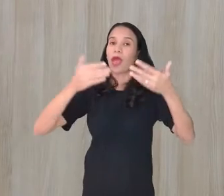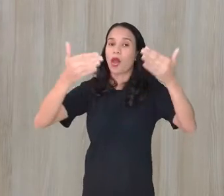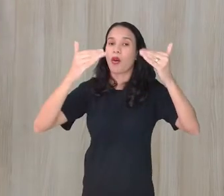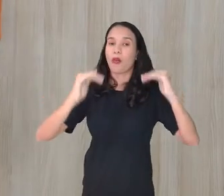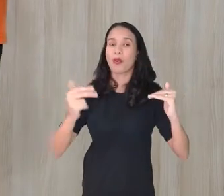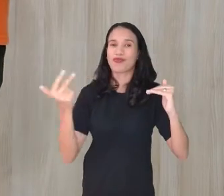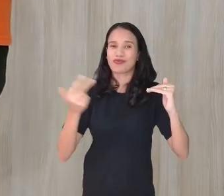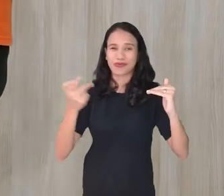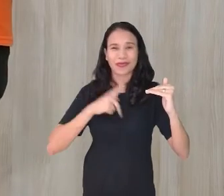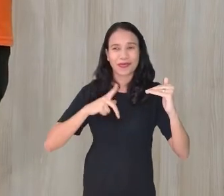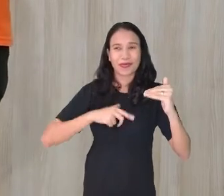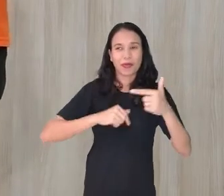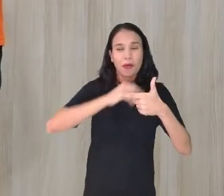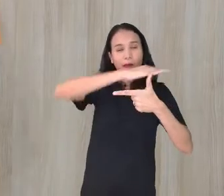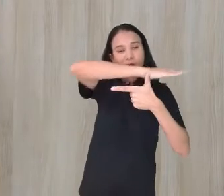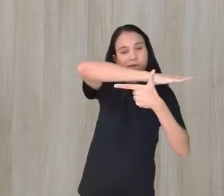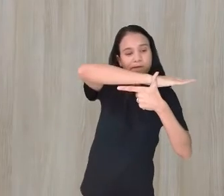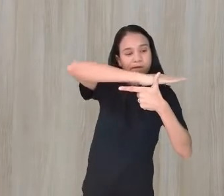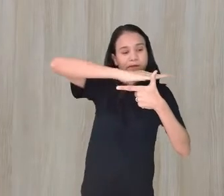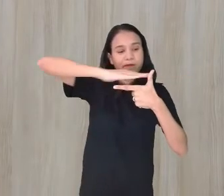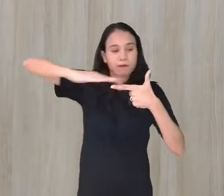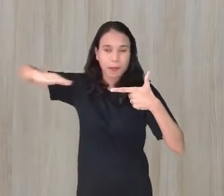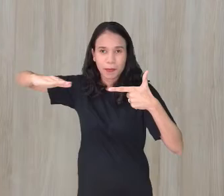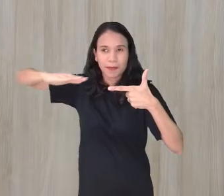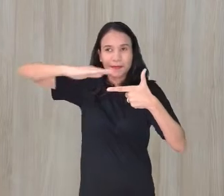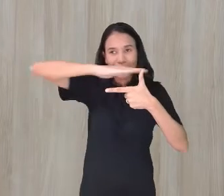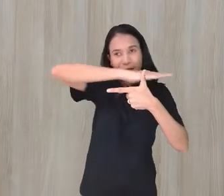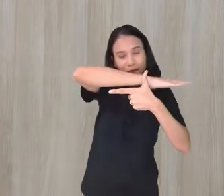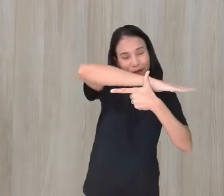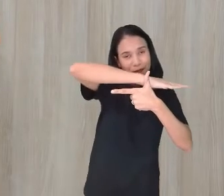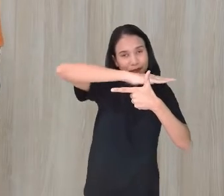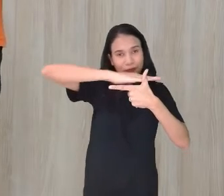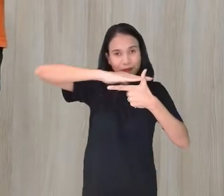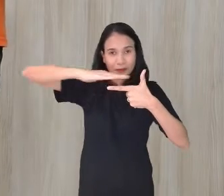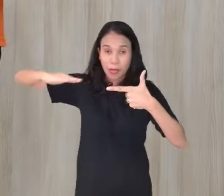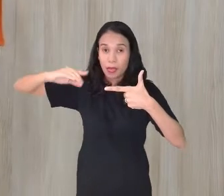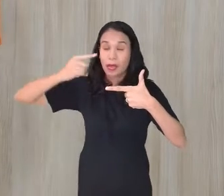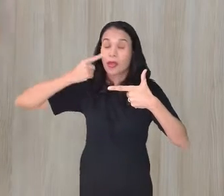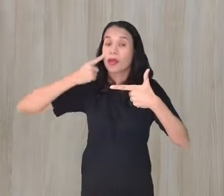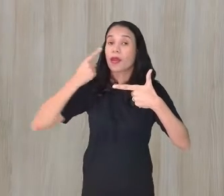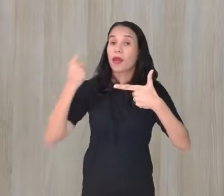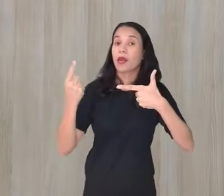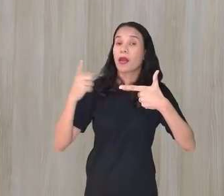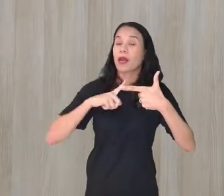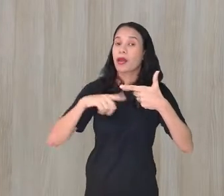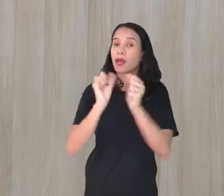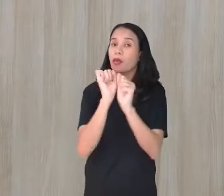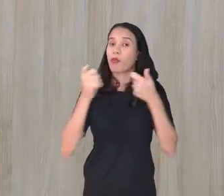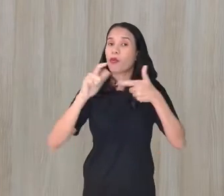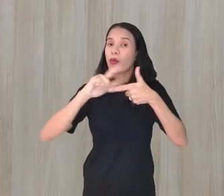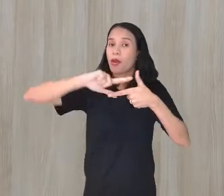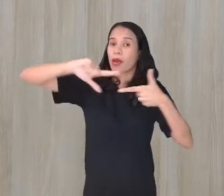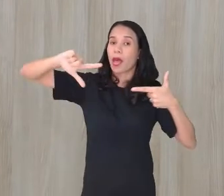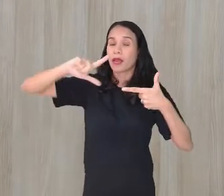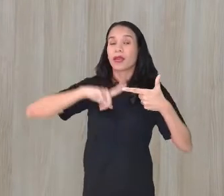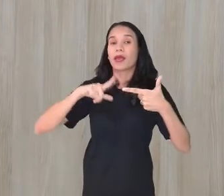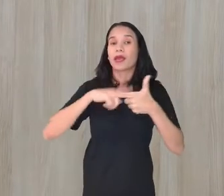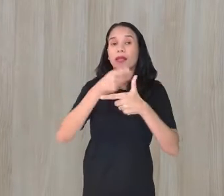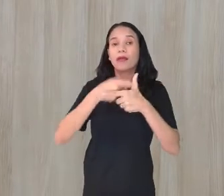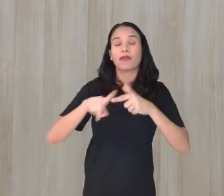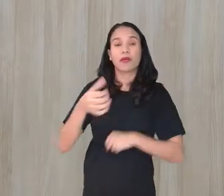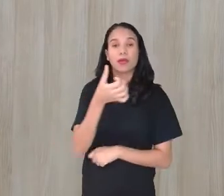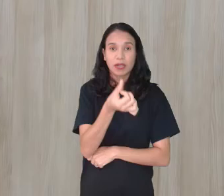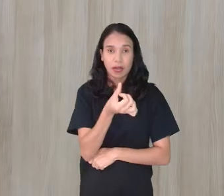fiz um traço na horizontal. Quando eu faço um traço na horizontal, esse retângulo grande, eu dividi ele em